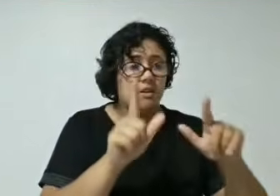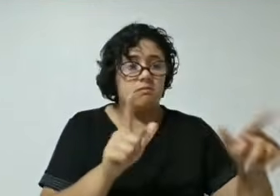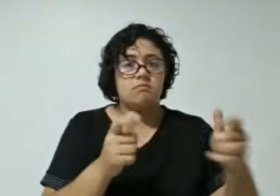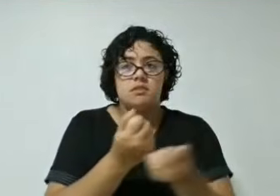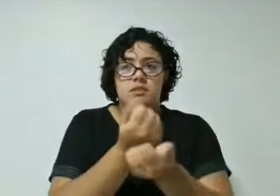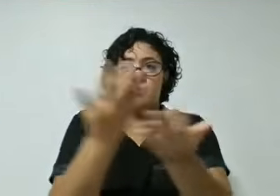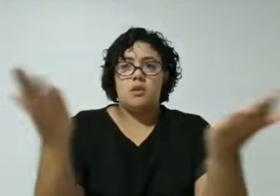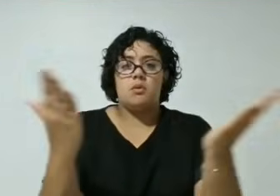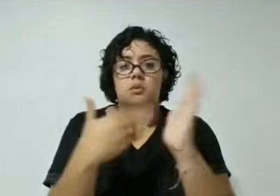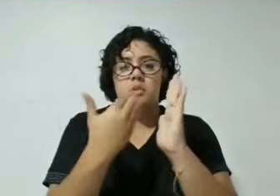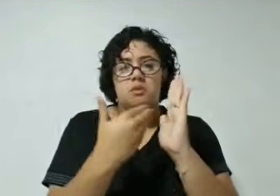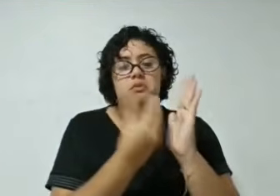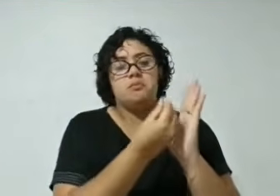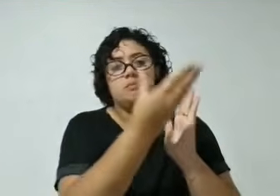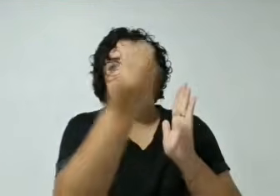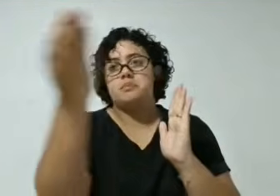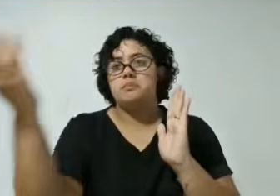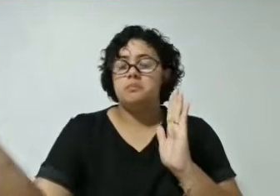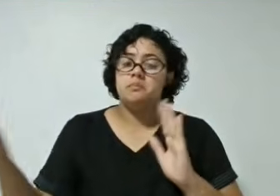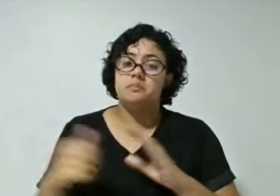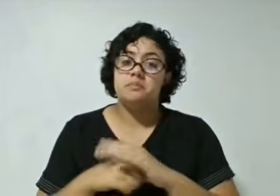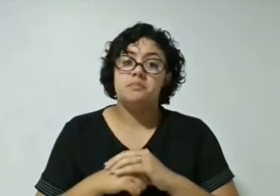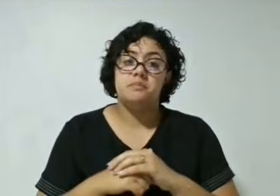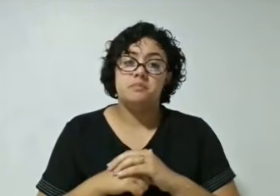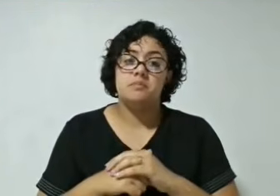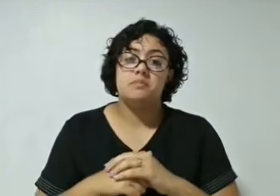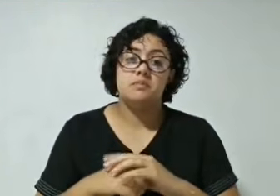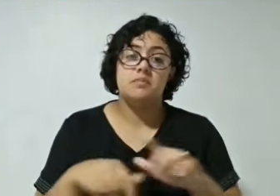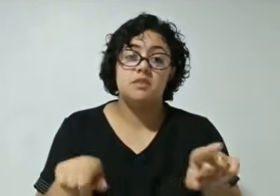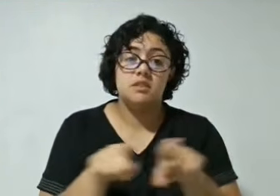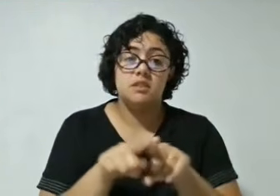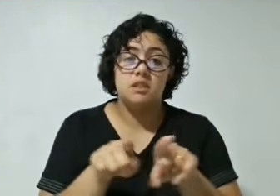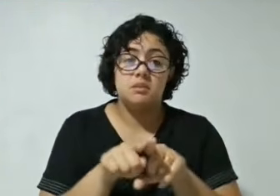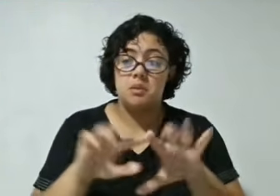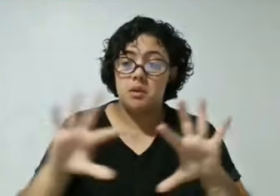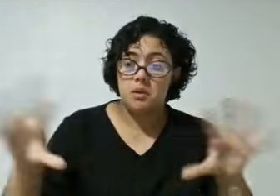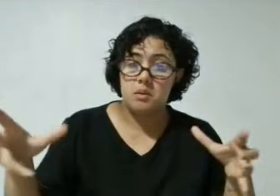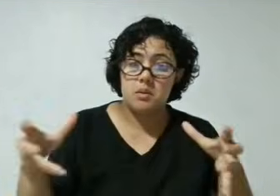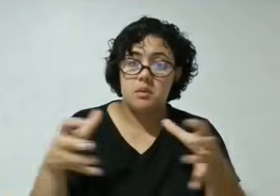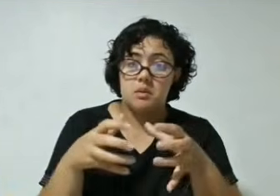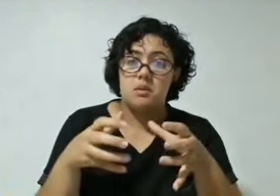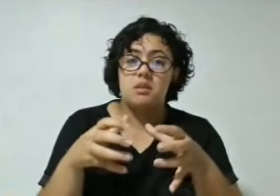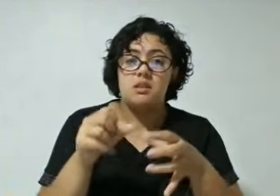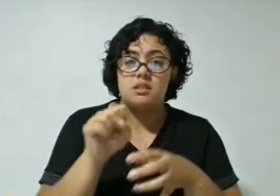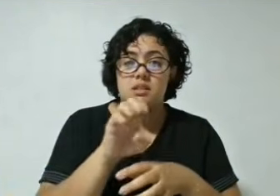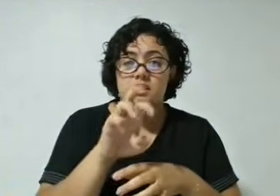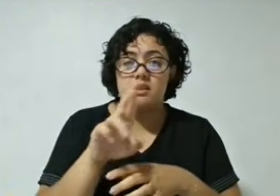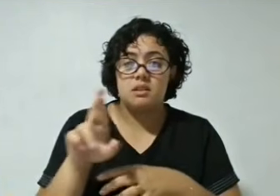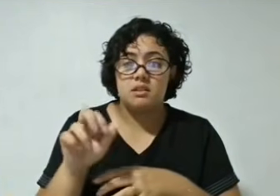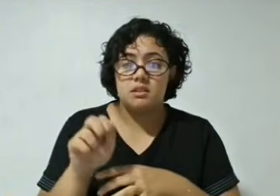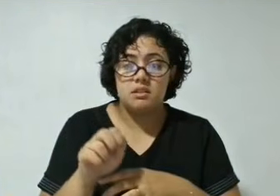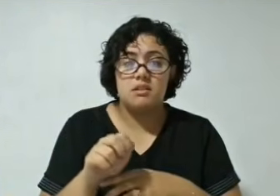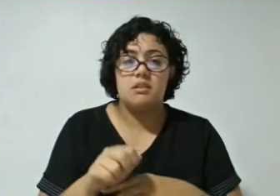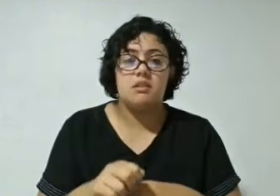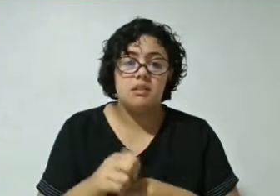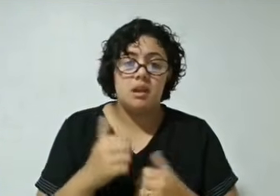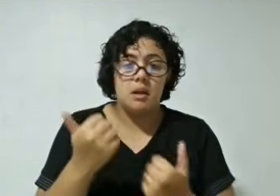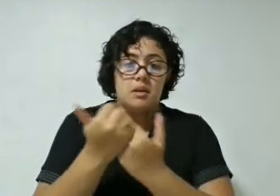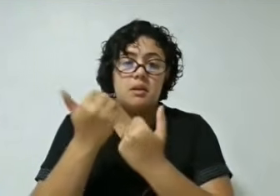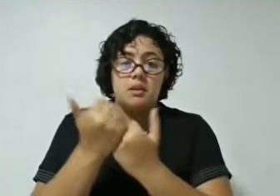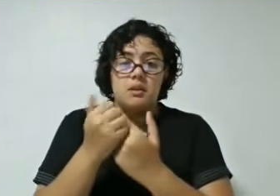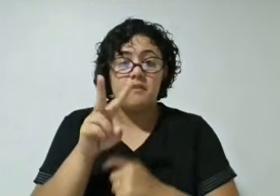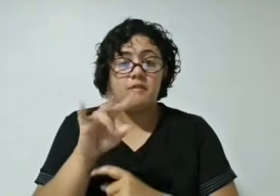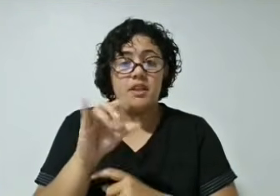Depois eu fiquei 5 anos lá no aglomerado da Serra. Eu ficava sediada no Vila Fátima, mas também dava apoio técnico no Centro Cultural